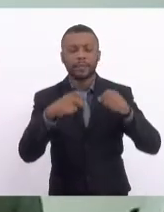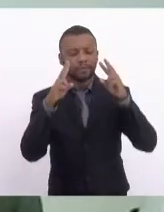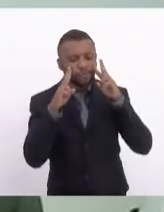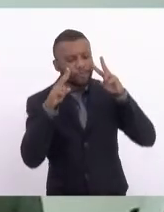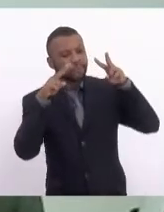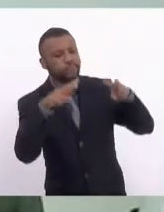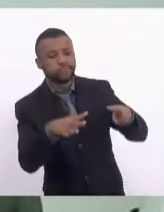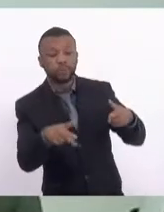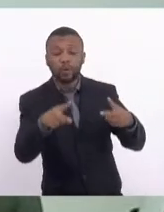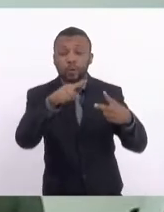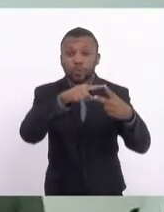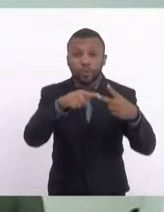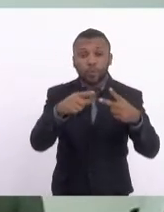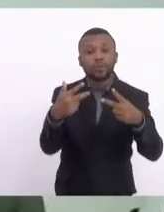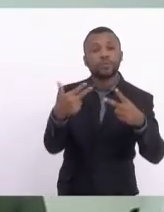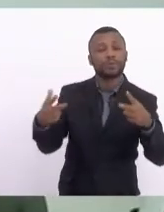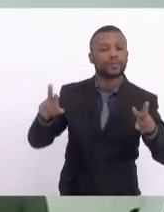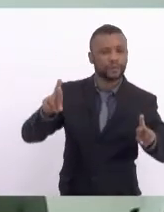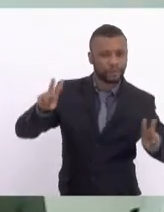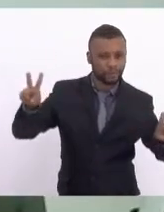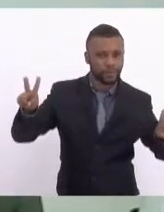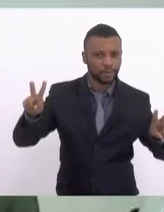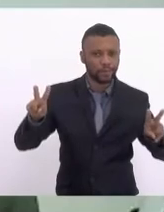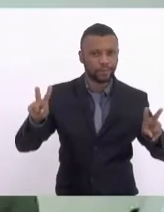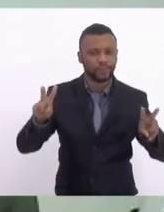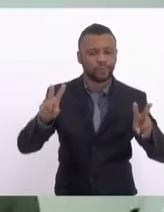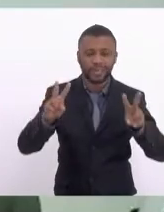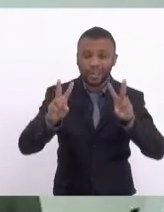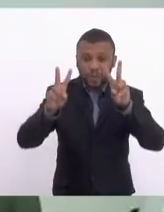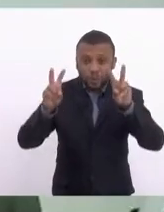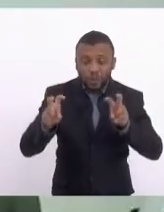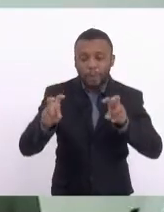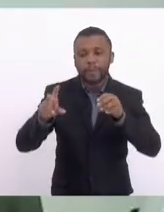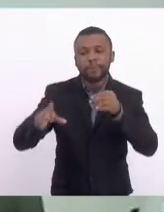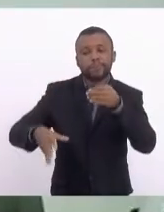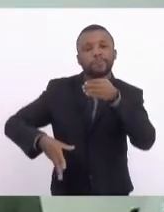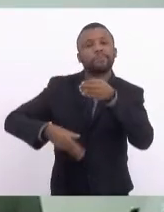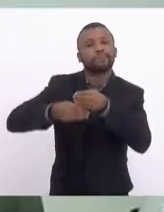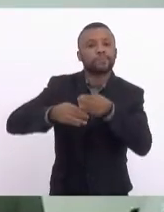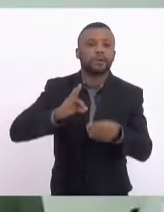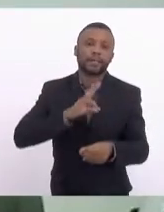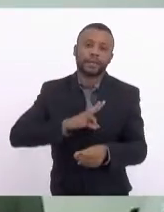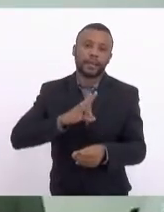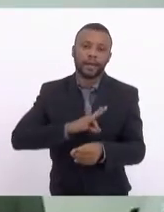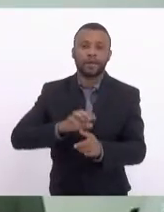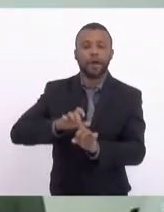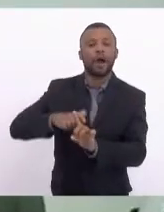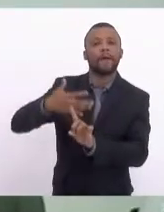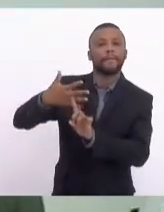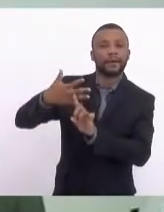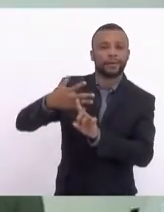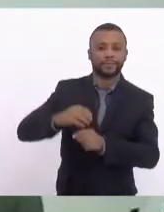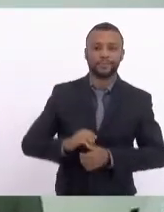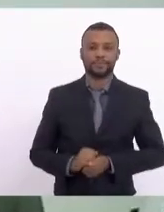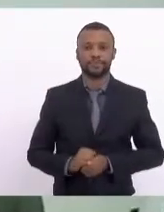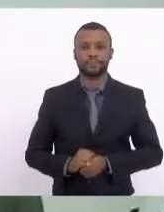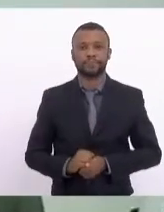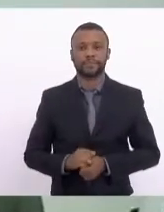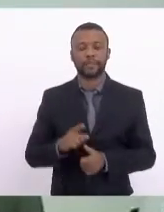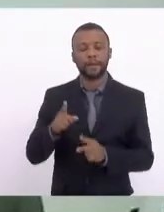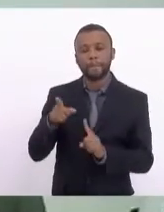duas questões distintas em reposição salarial. Primeiro, a que foi